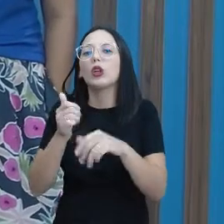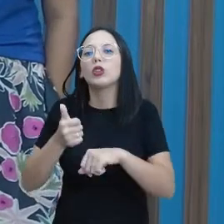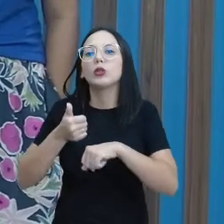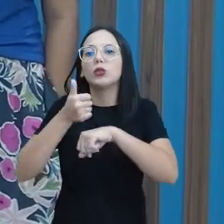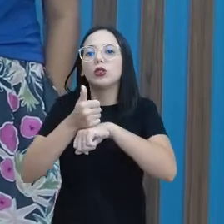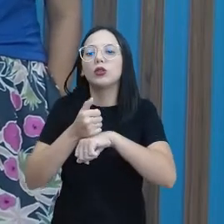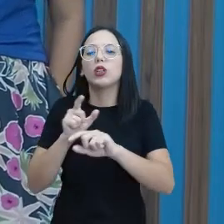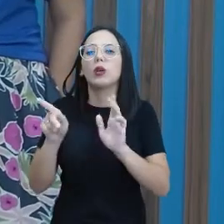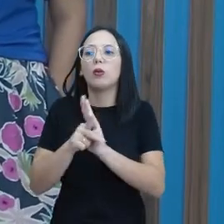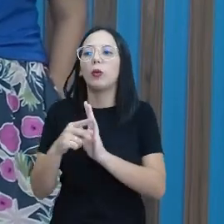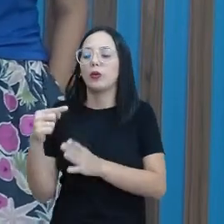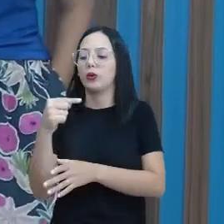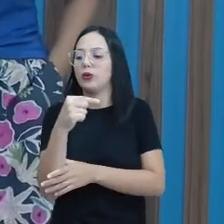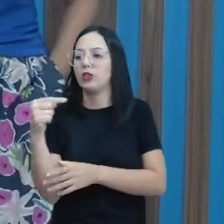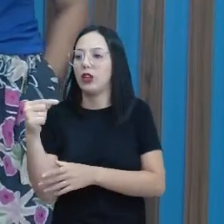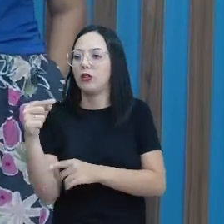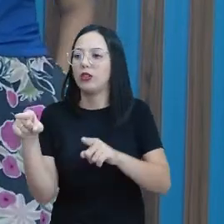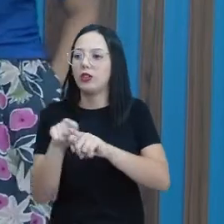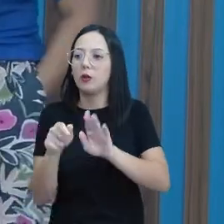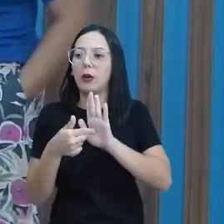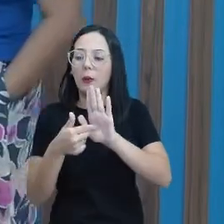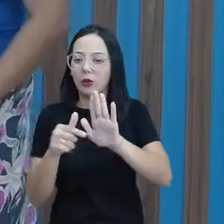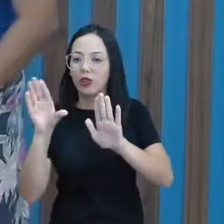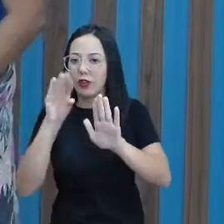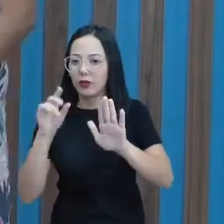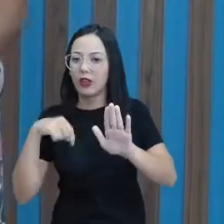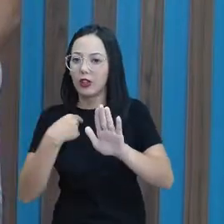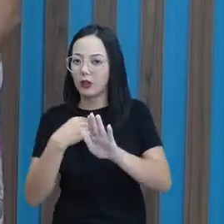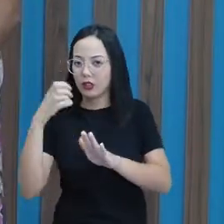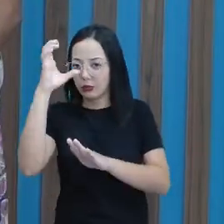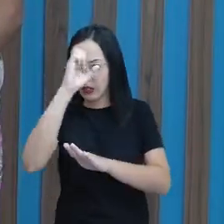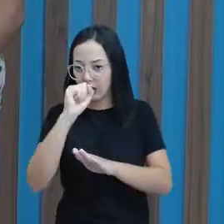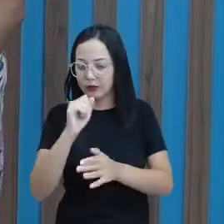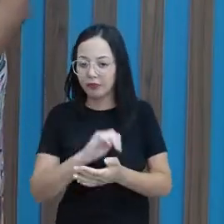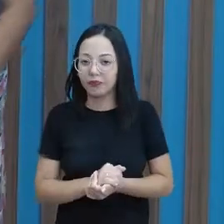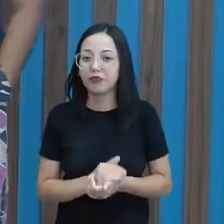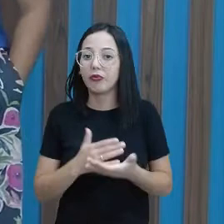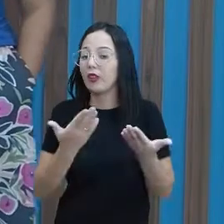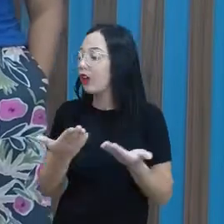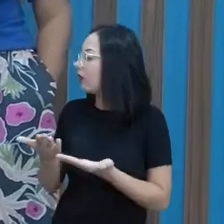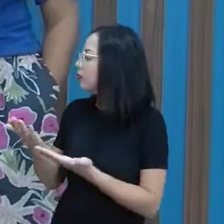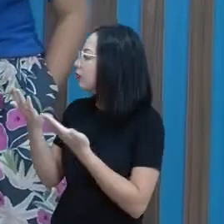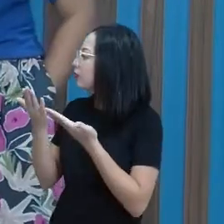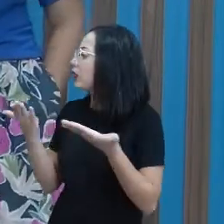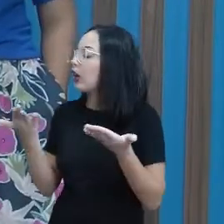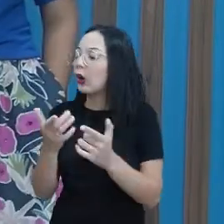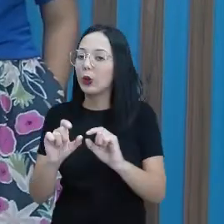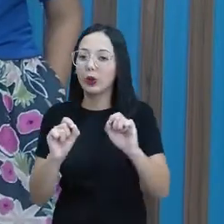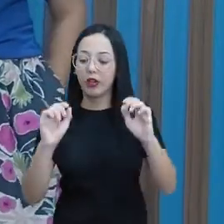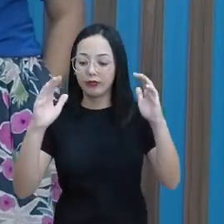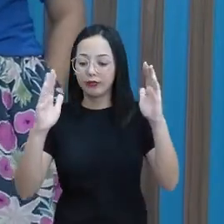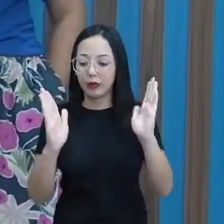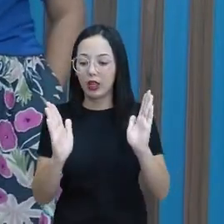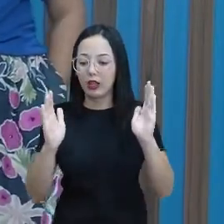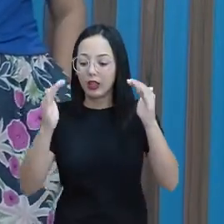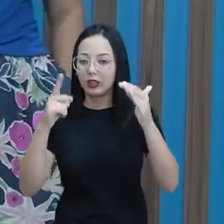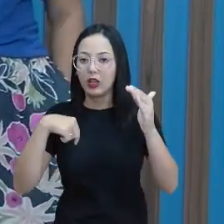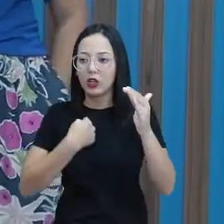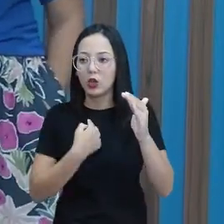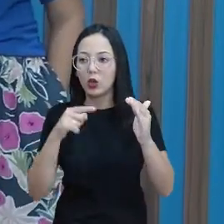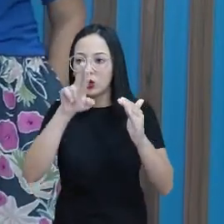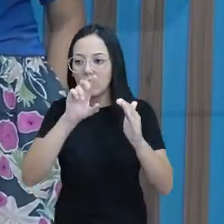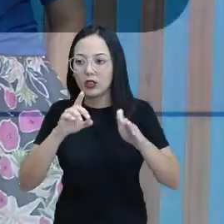o travessão, que é um indicativo de fala, como a gente vai ver. E os parênteses? A gente não usa só